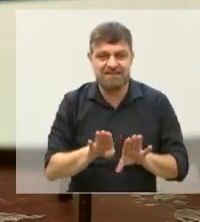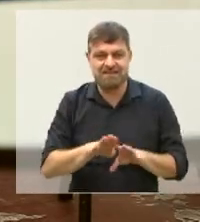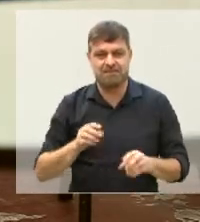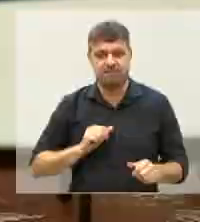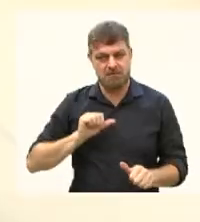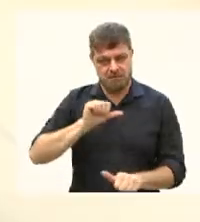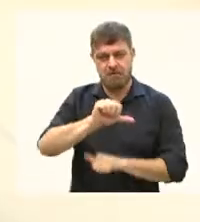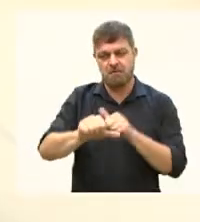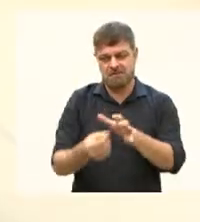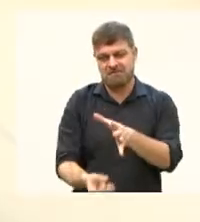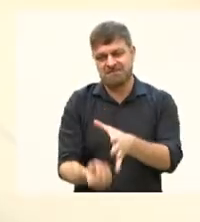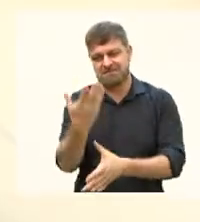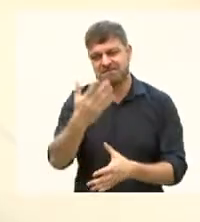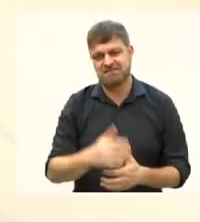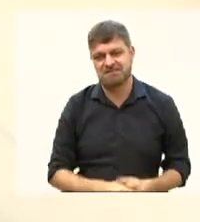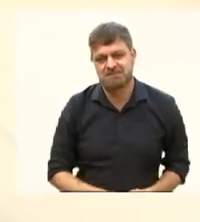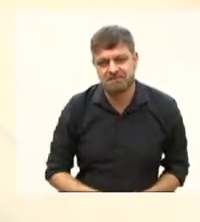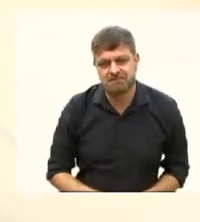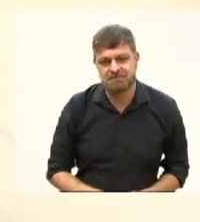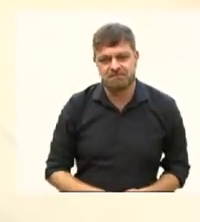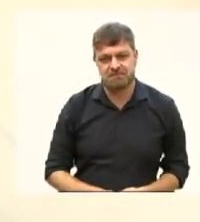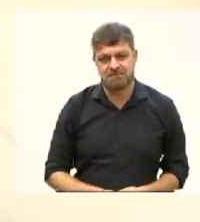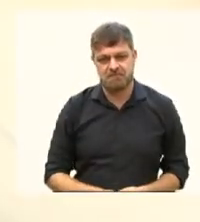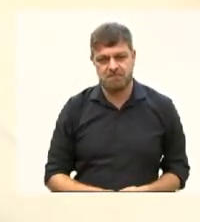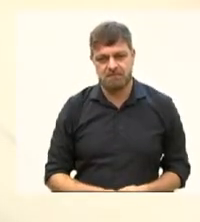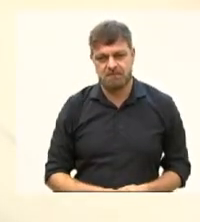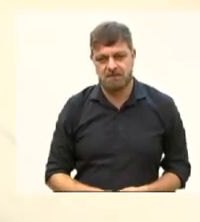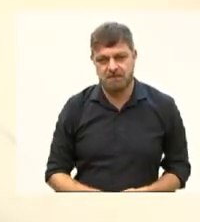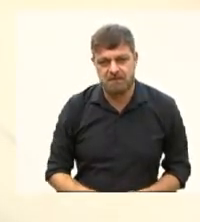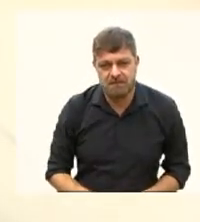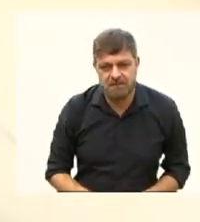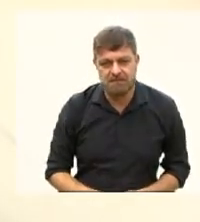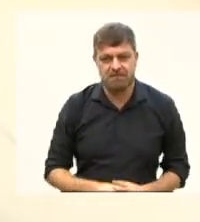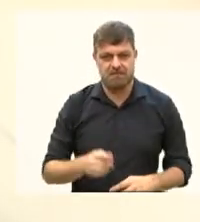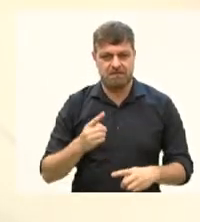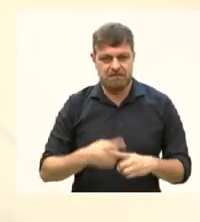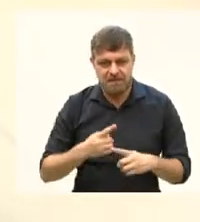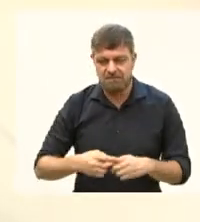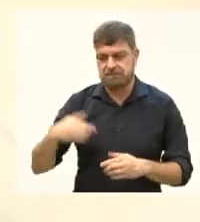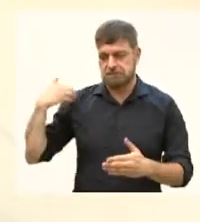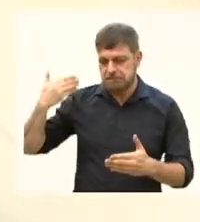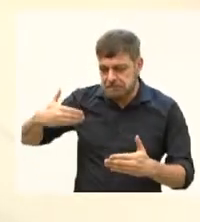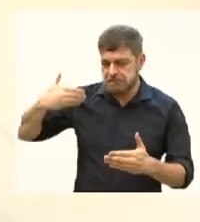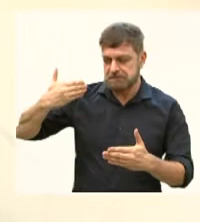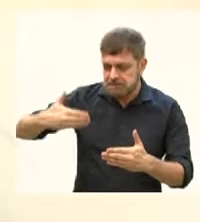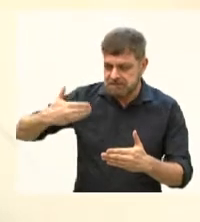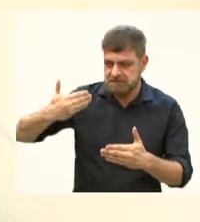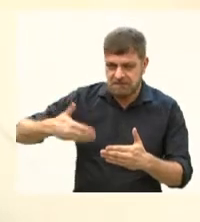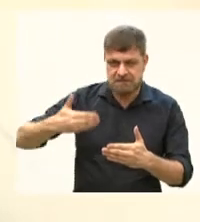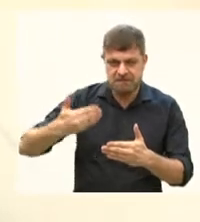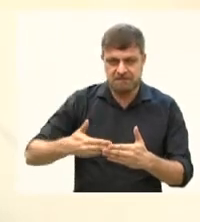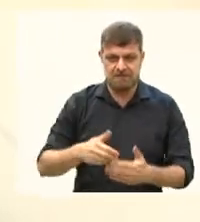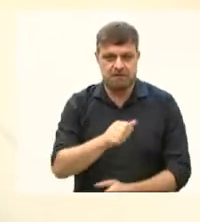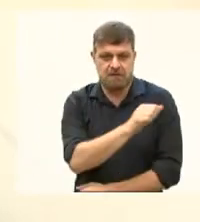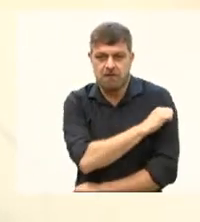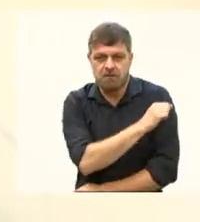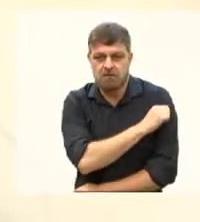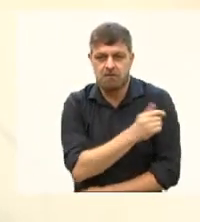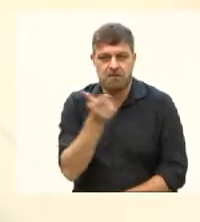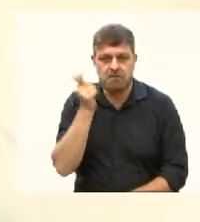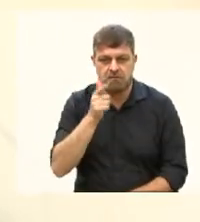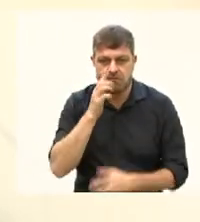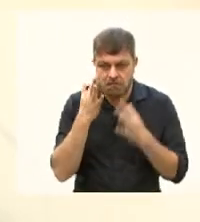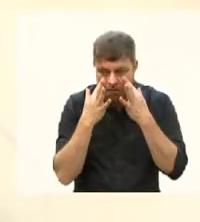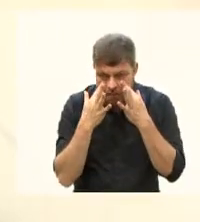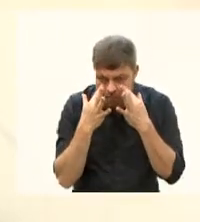mudança, até pela hiperatividade dos alunos, que eles não conseguem